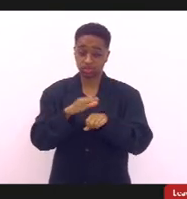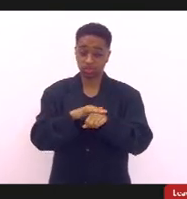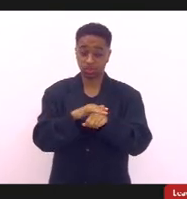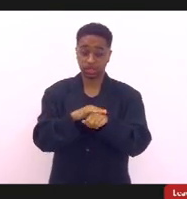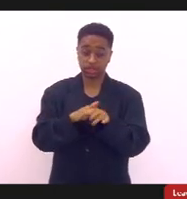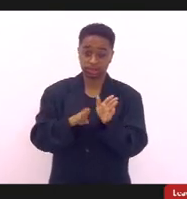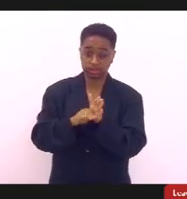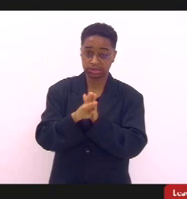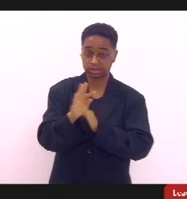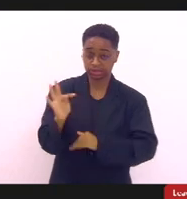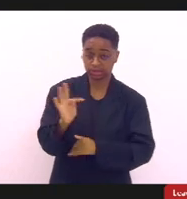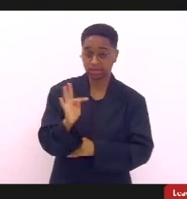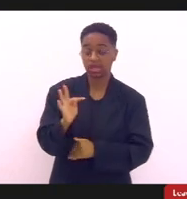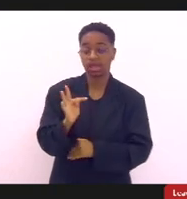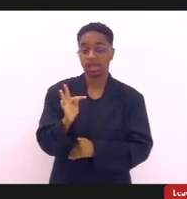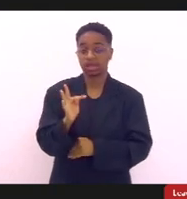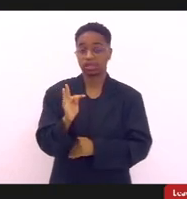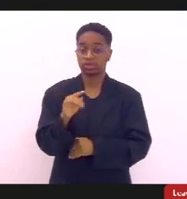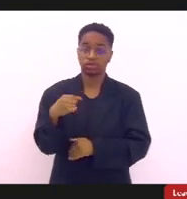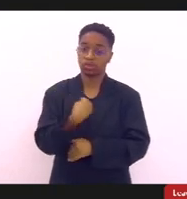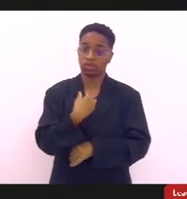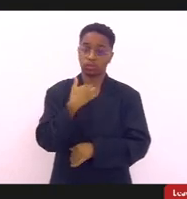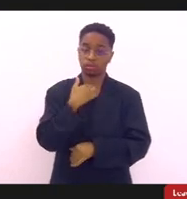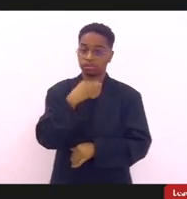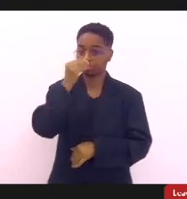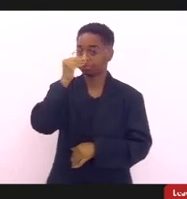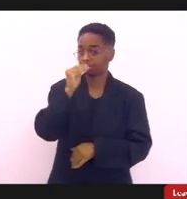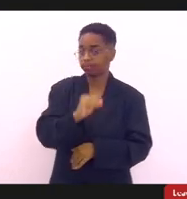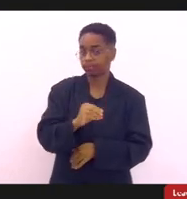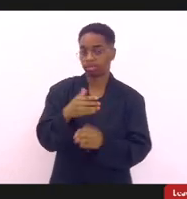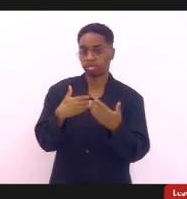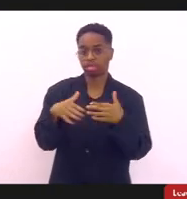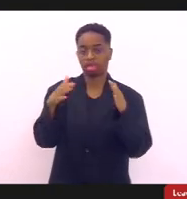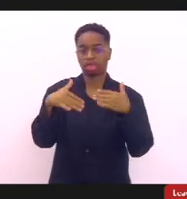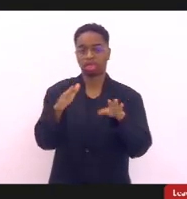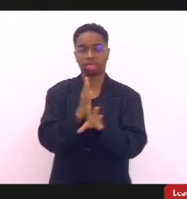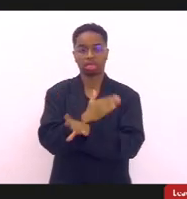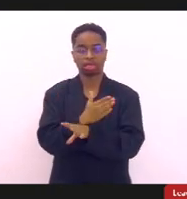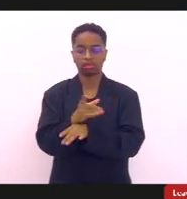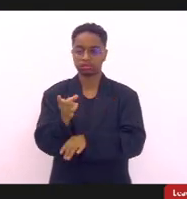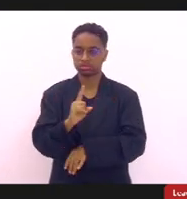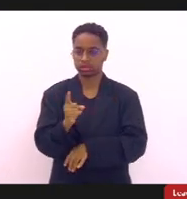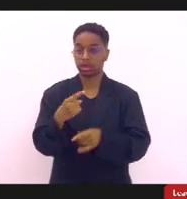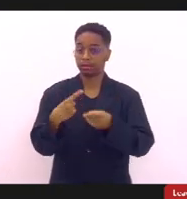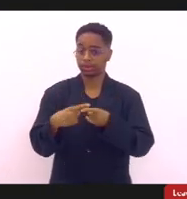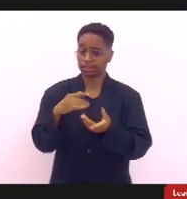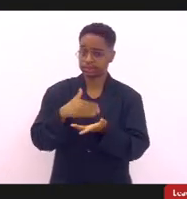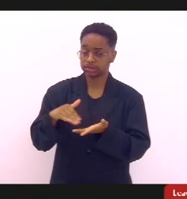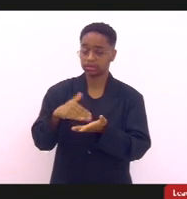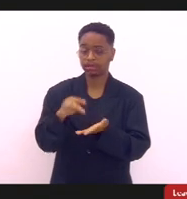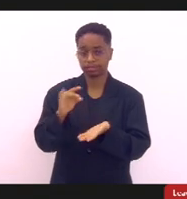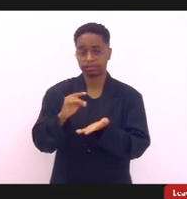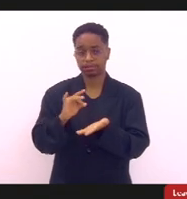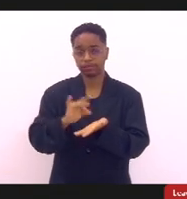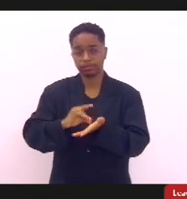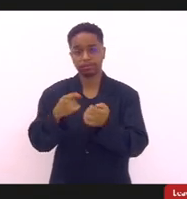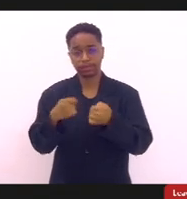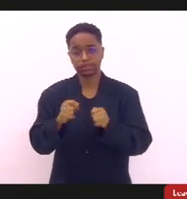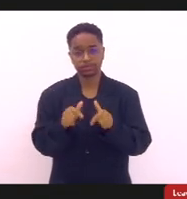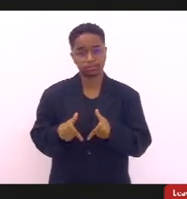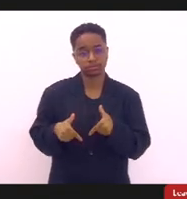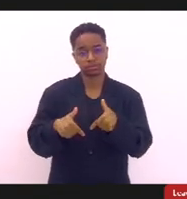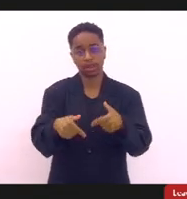a gente ir deixando passar, deixando ser levada. E a secretaria precisa tomar as